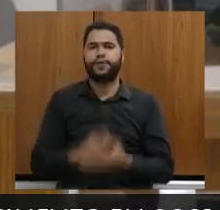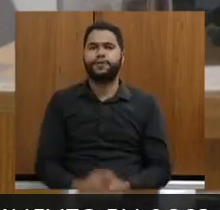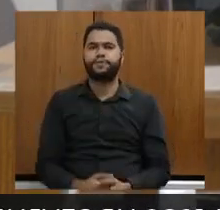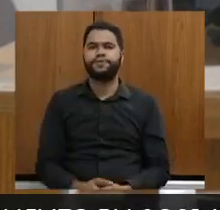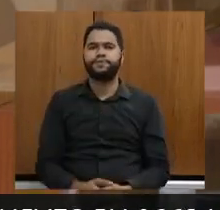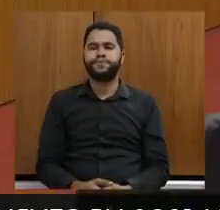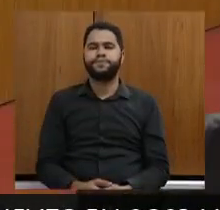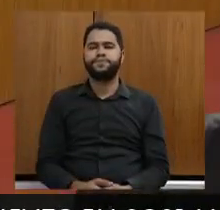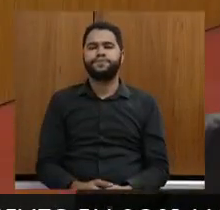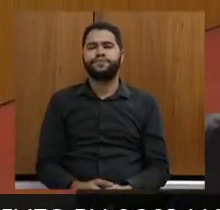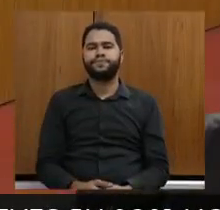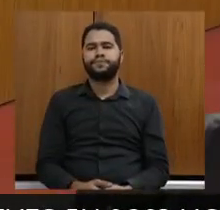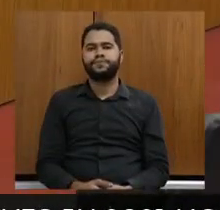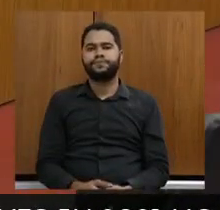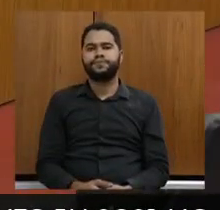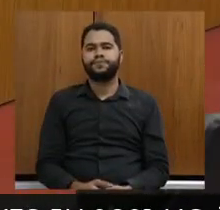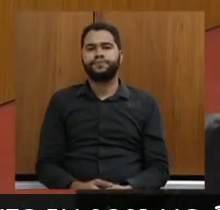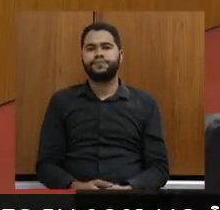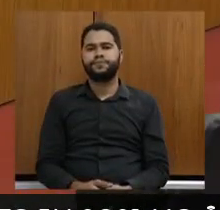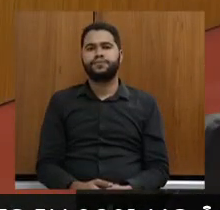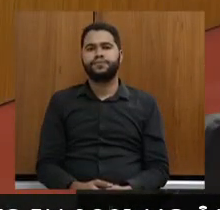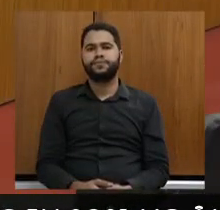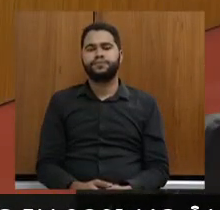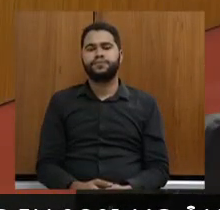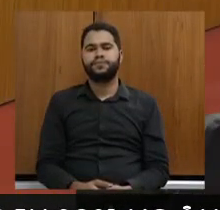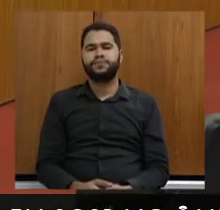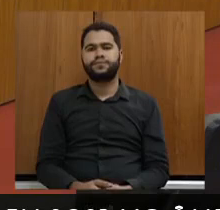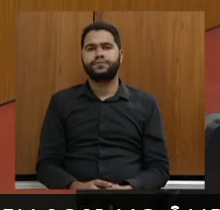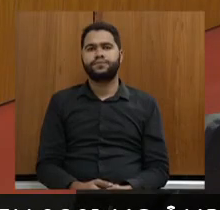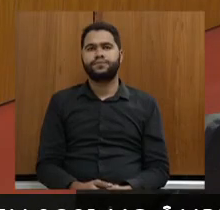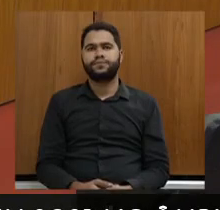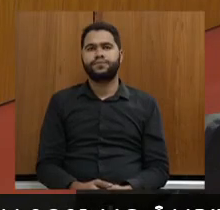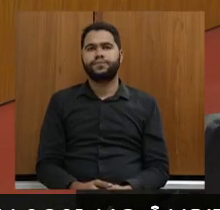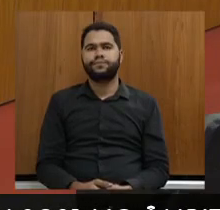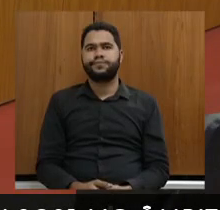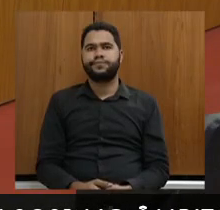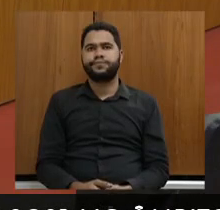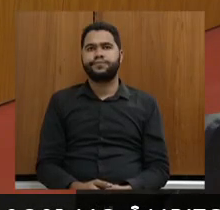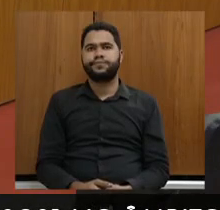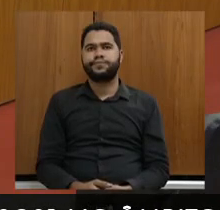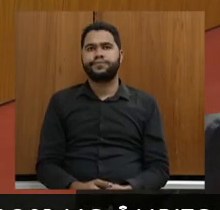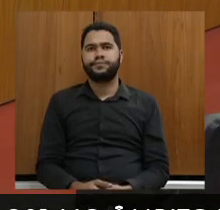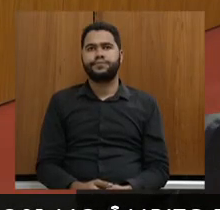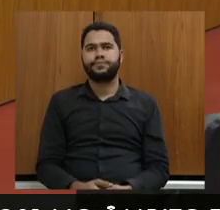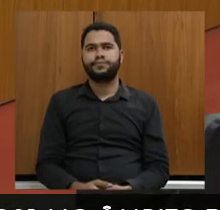you Eu acredito sim pode usar